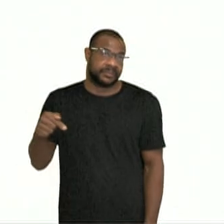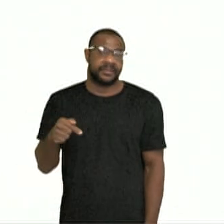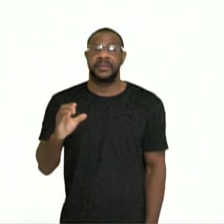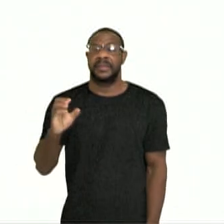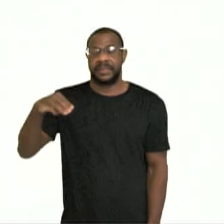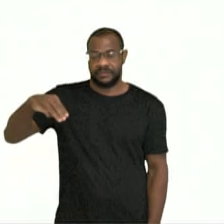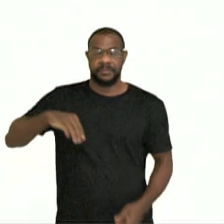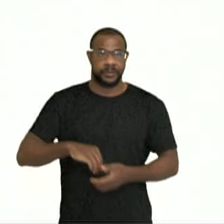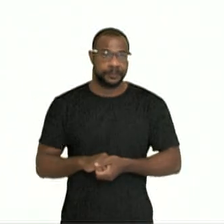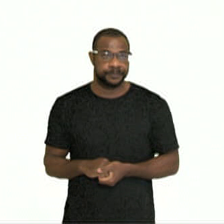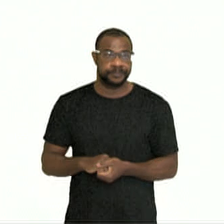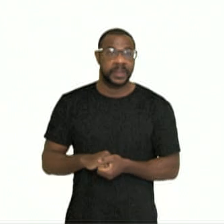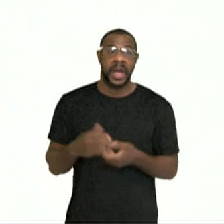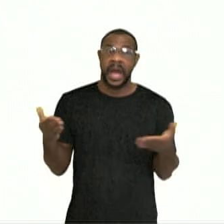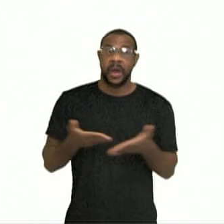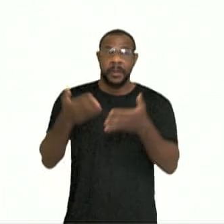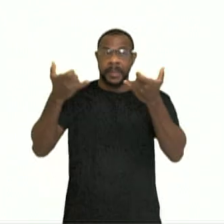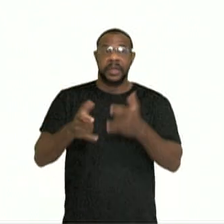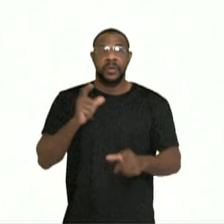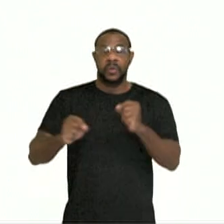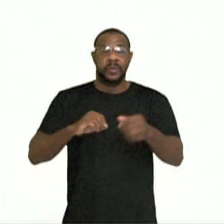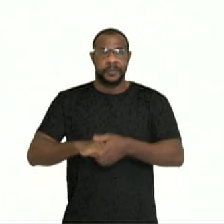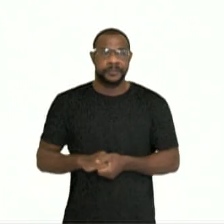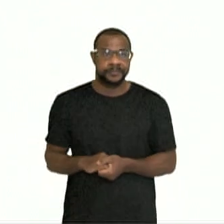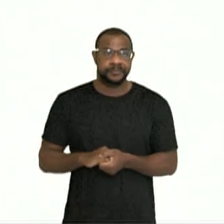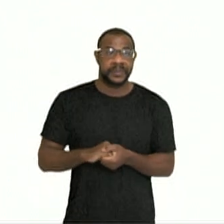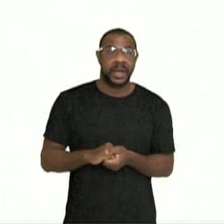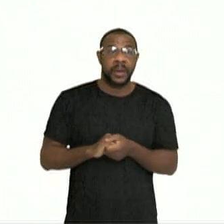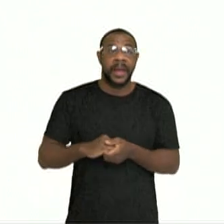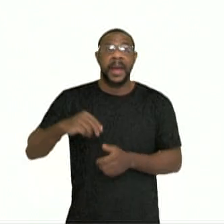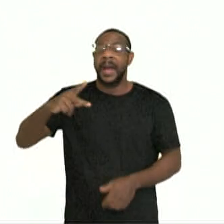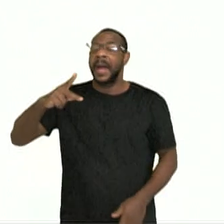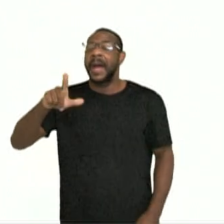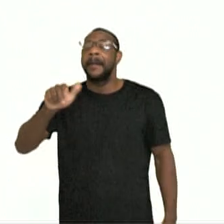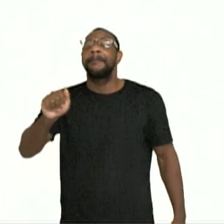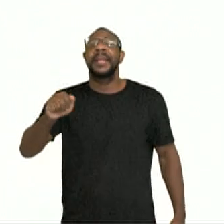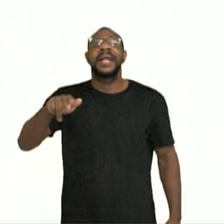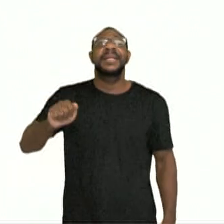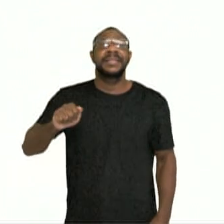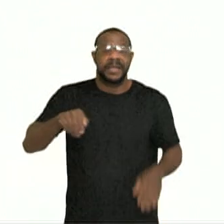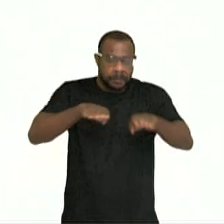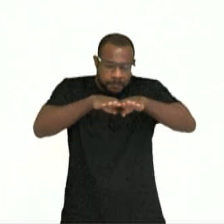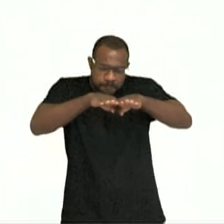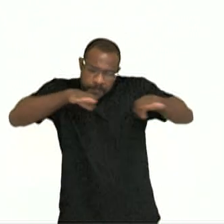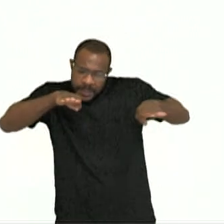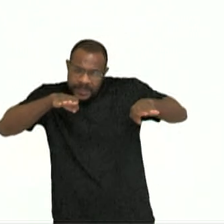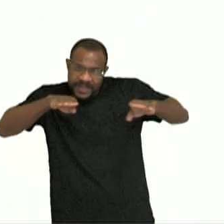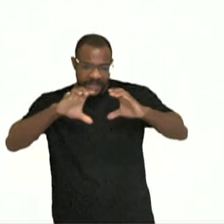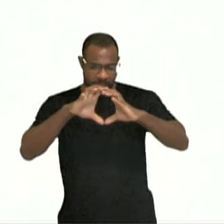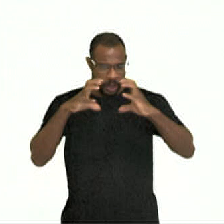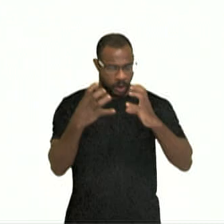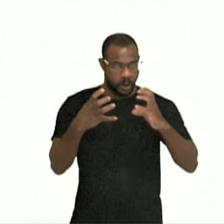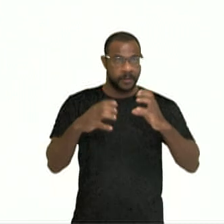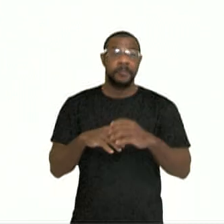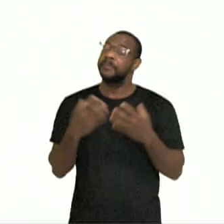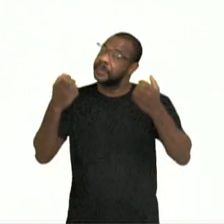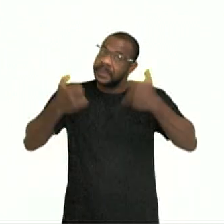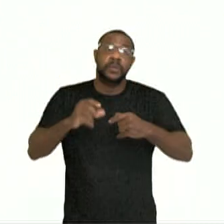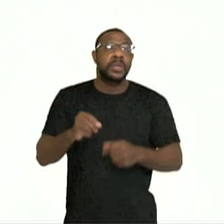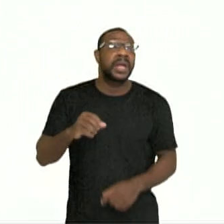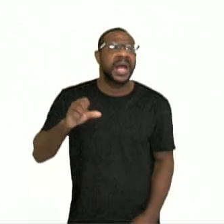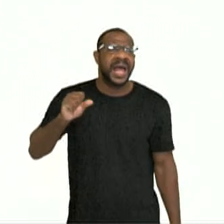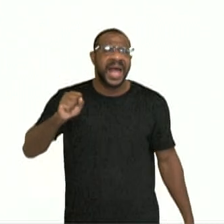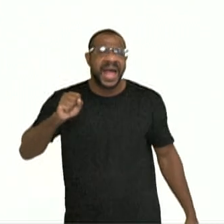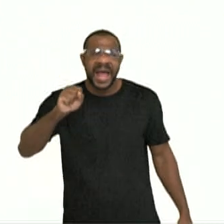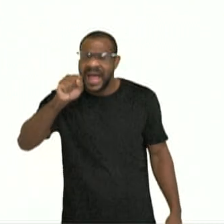centímetros. Agora vamos falar sobre a secção plana de uma esfera. Primeira coisa, vamos entender primeiro a secção. A gente já falou